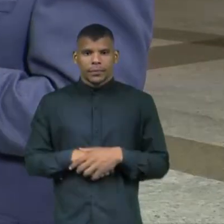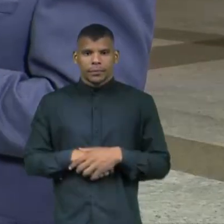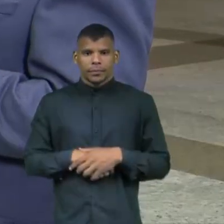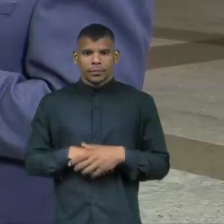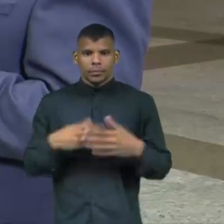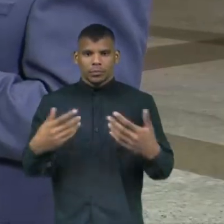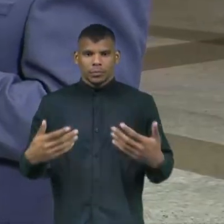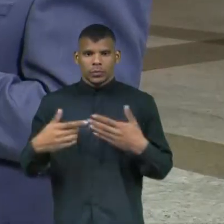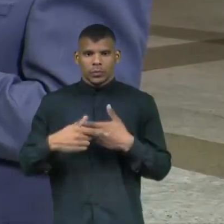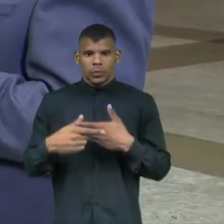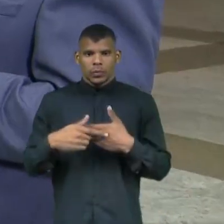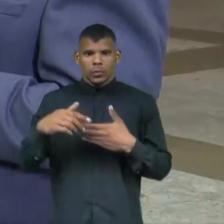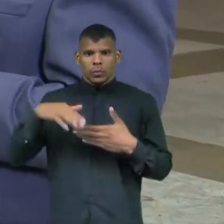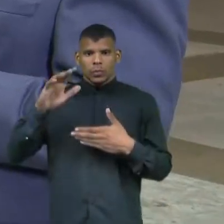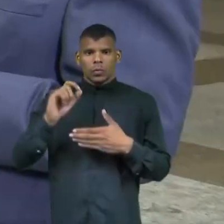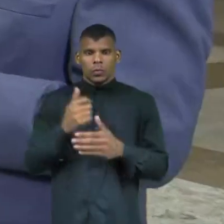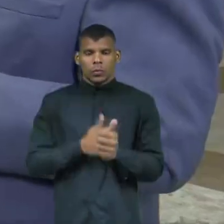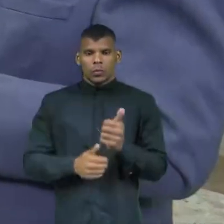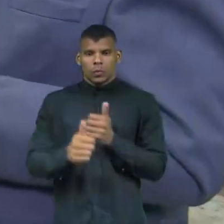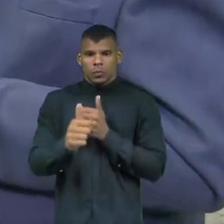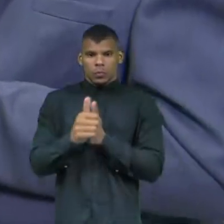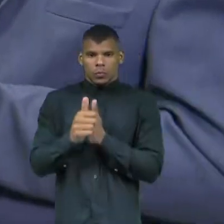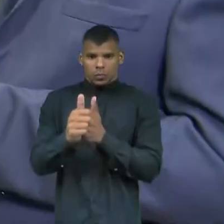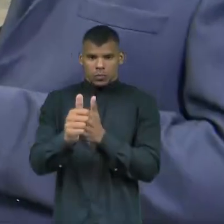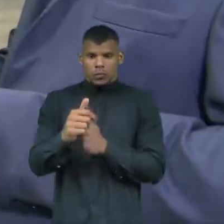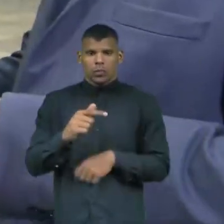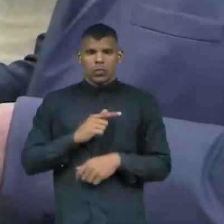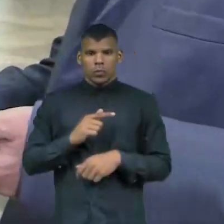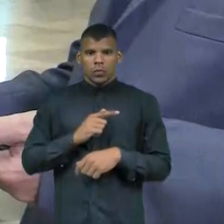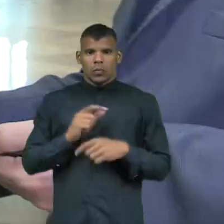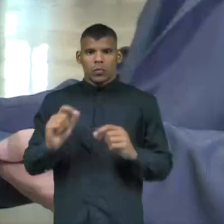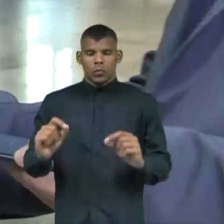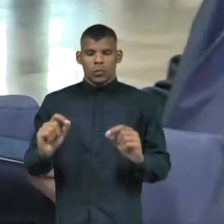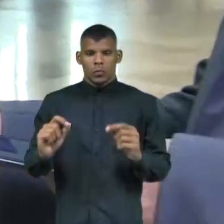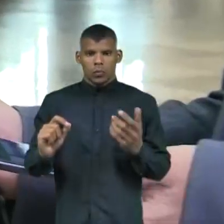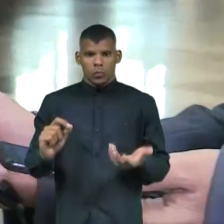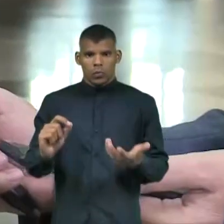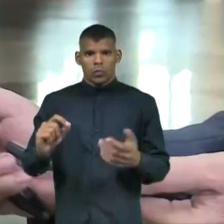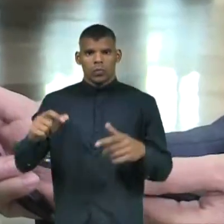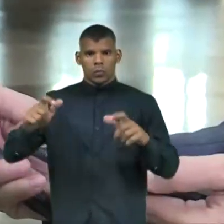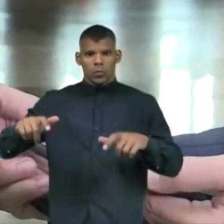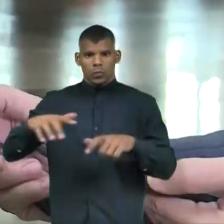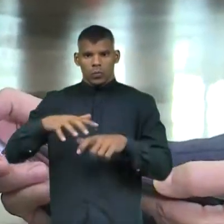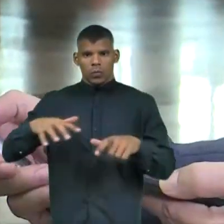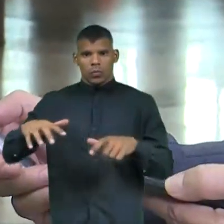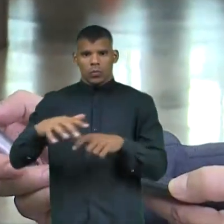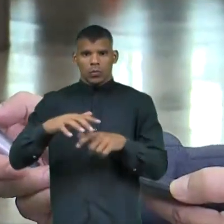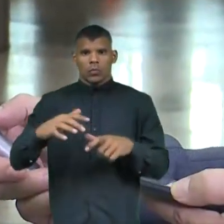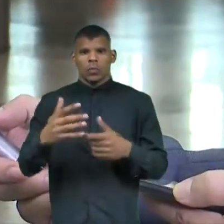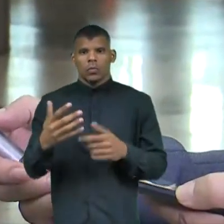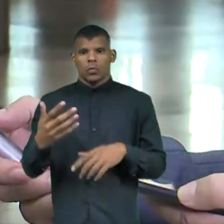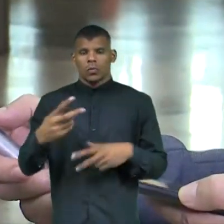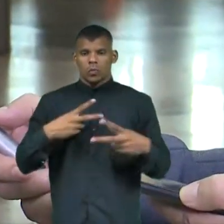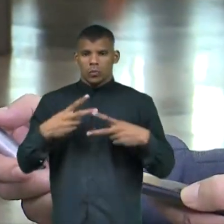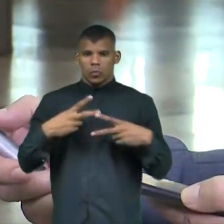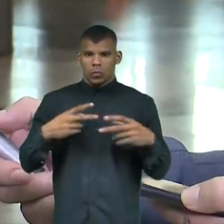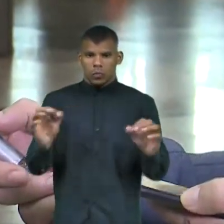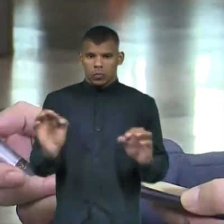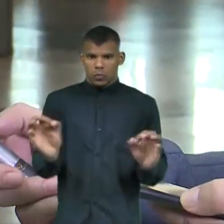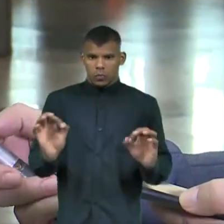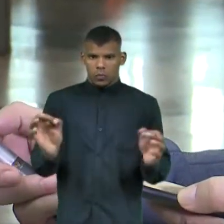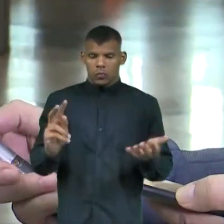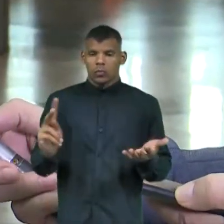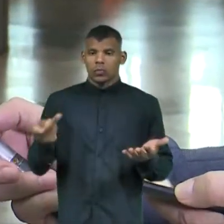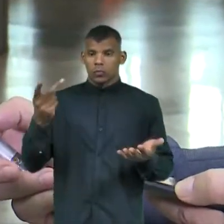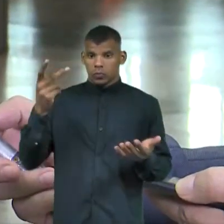mais de protagonismo, né? As mulheres vêm ampliando os seus espaços, indo além dos espaços privados que, historicamente,